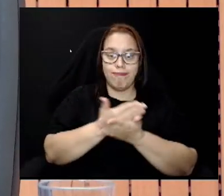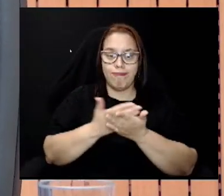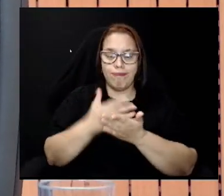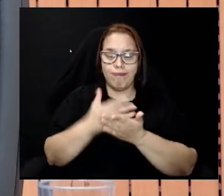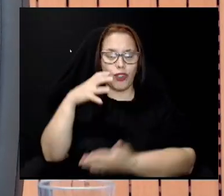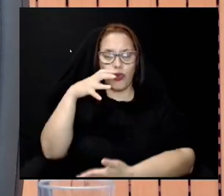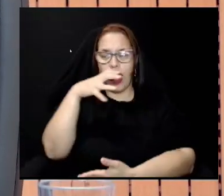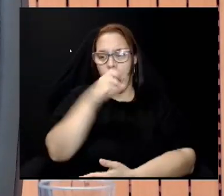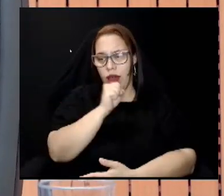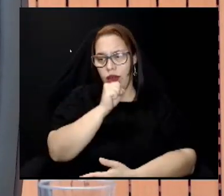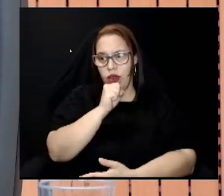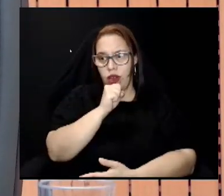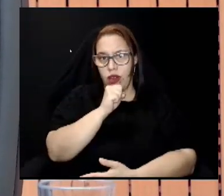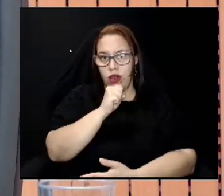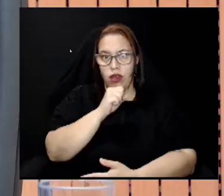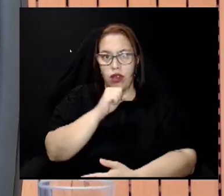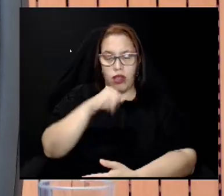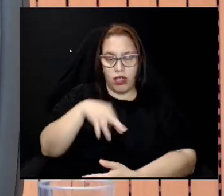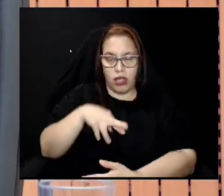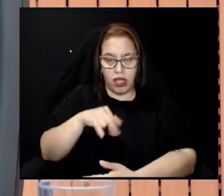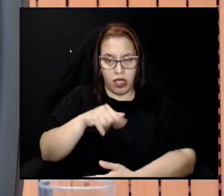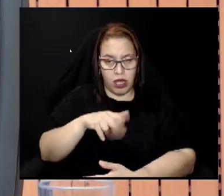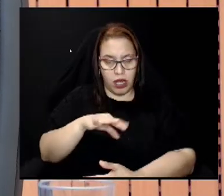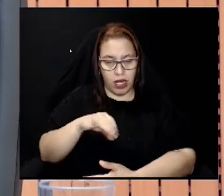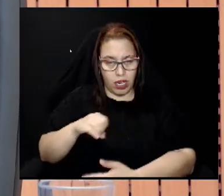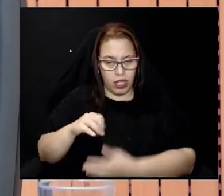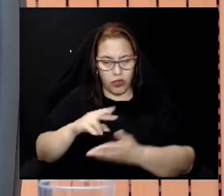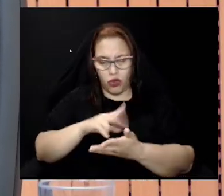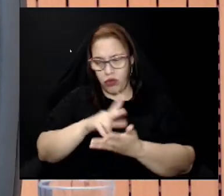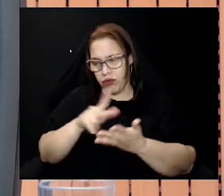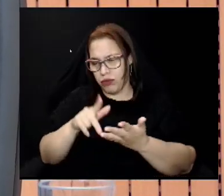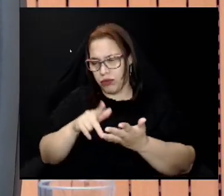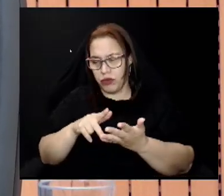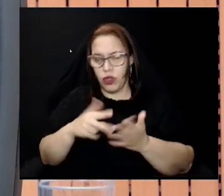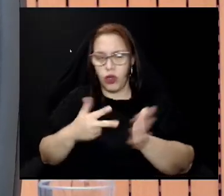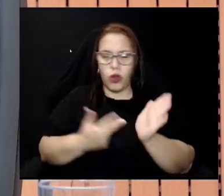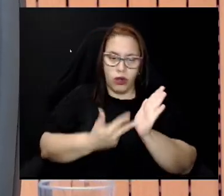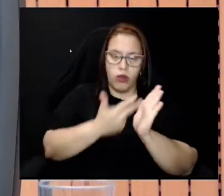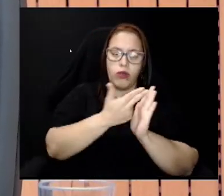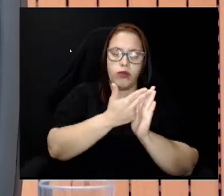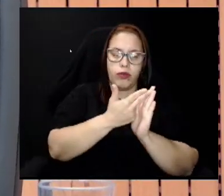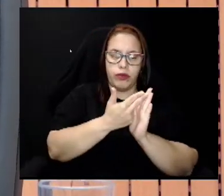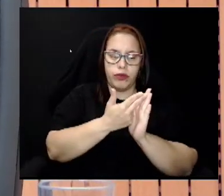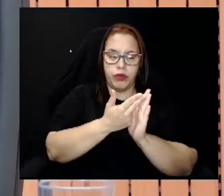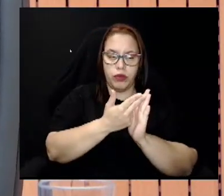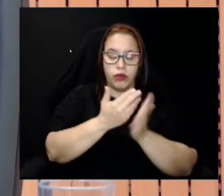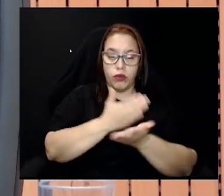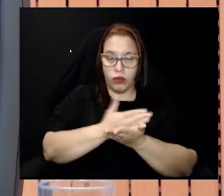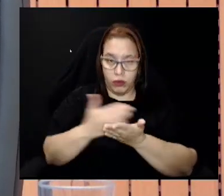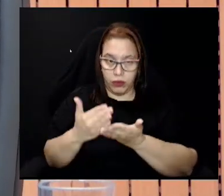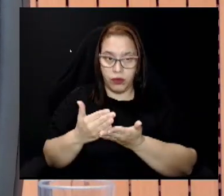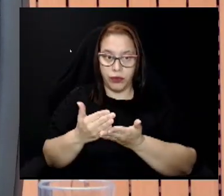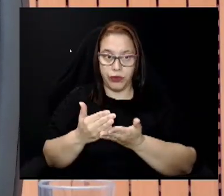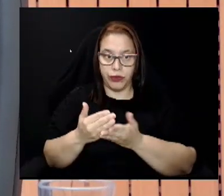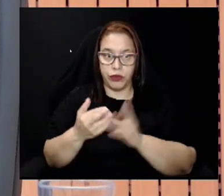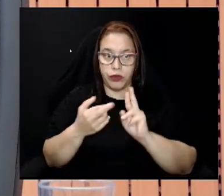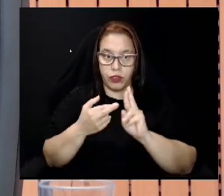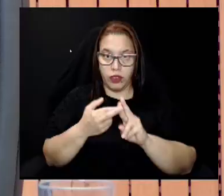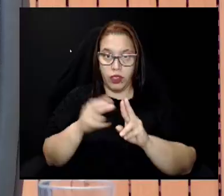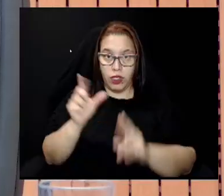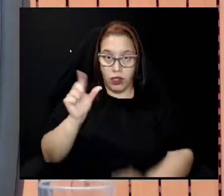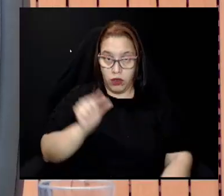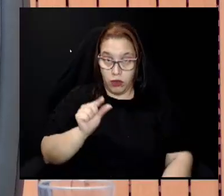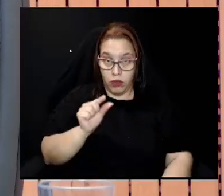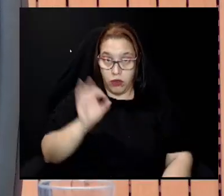obstrui o intestino, leva uma série de coisas. Quanto à cirurgia, quando a doença é inicial, que representa a minoria dos casos, que 70%